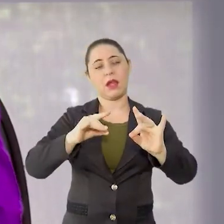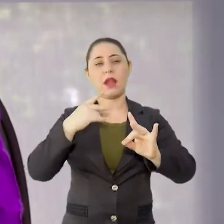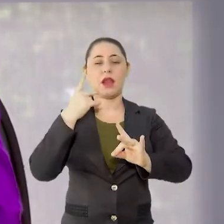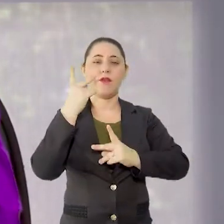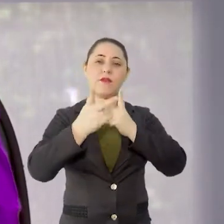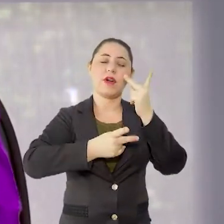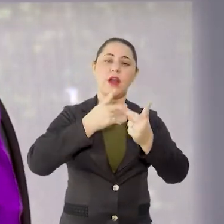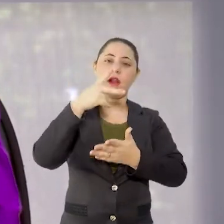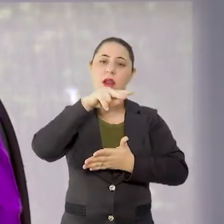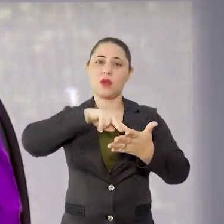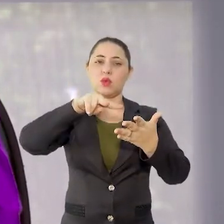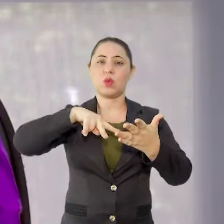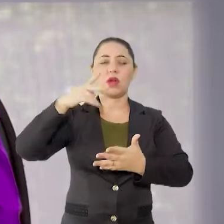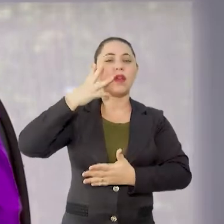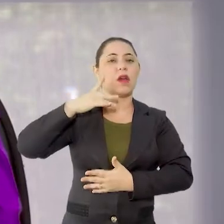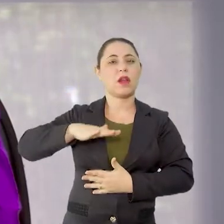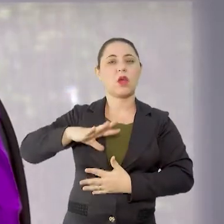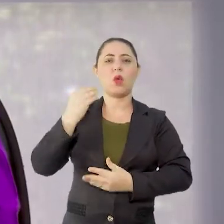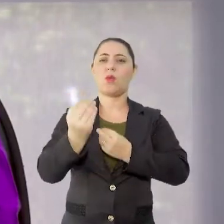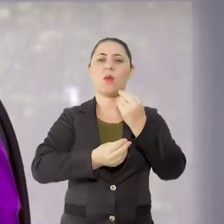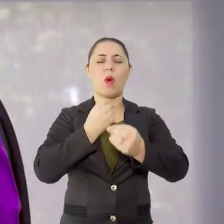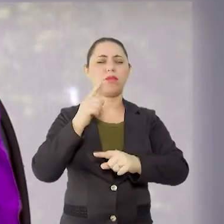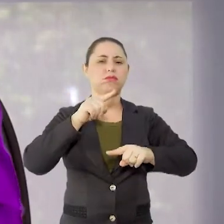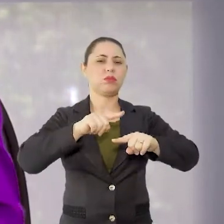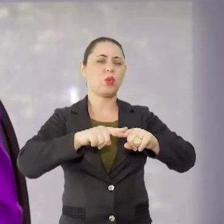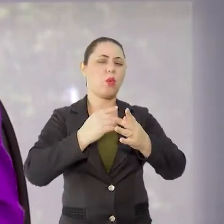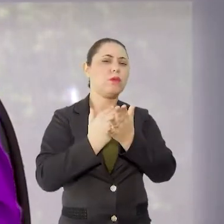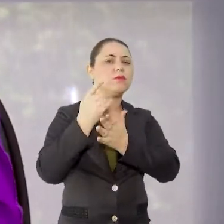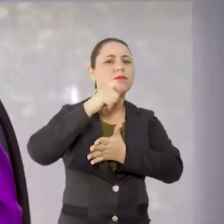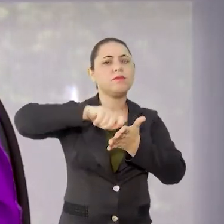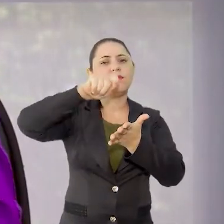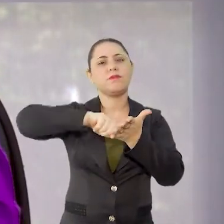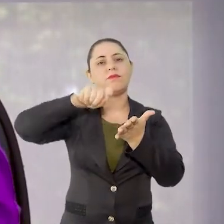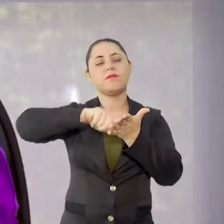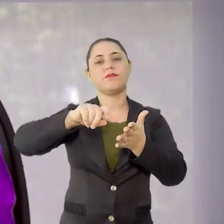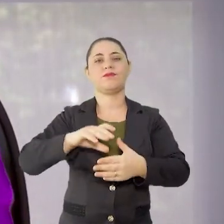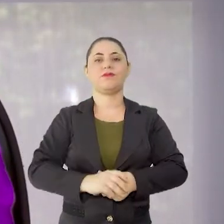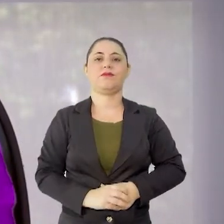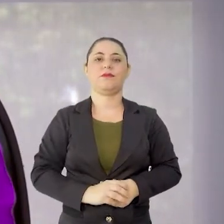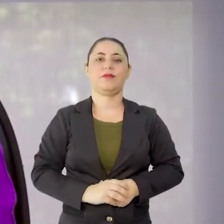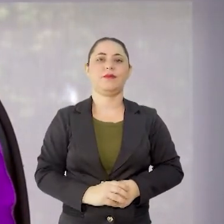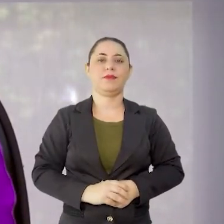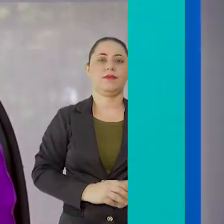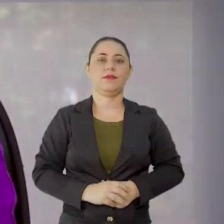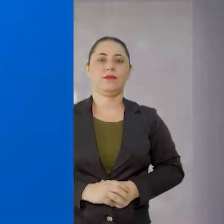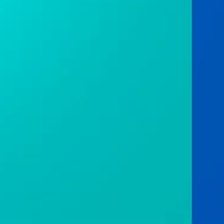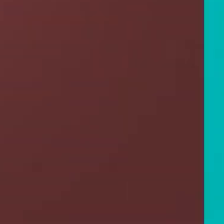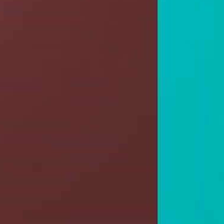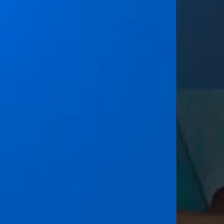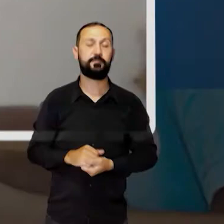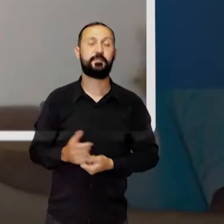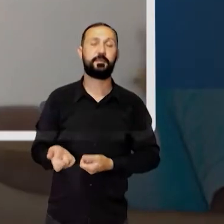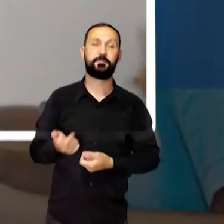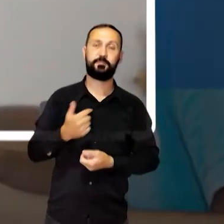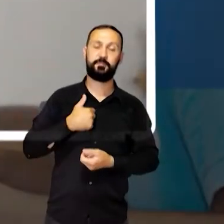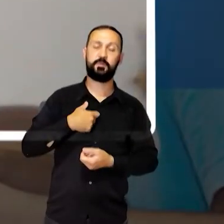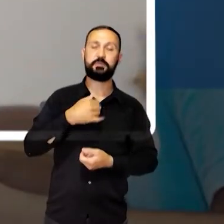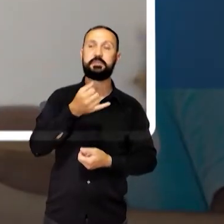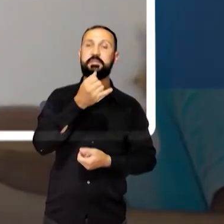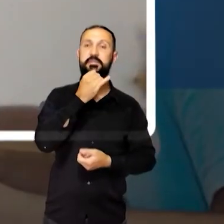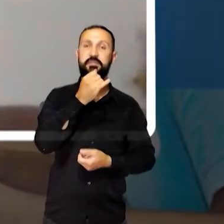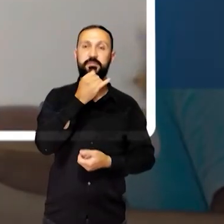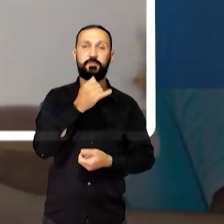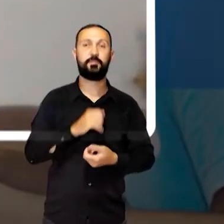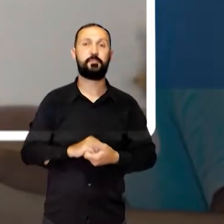mais detalhes do sabor da leitura na infância e por qual motivo começou a escrever livros. No meu